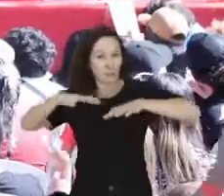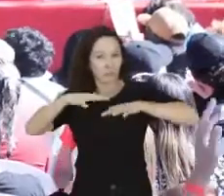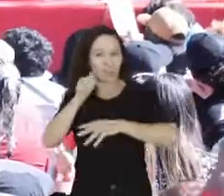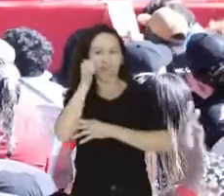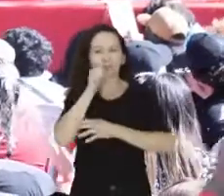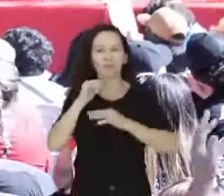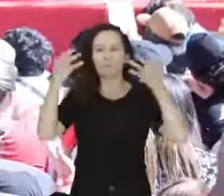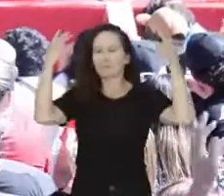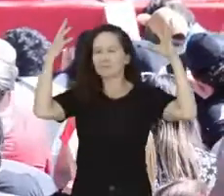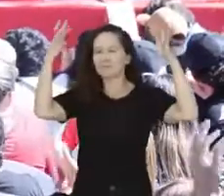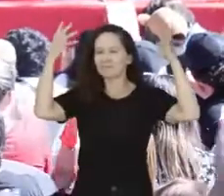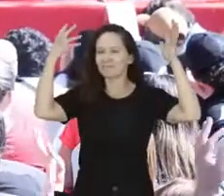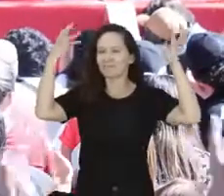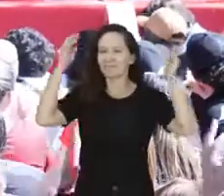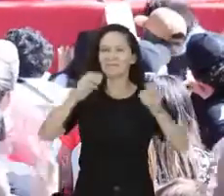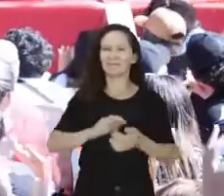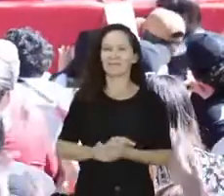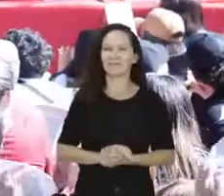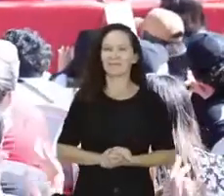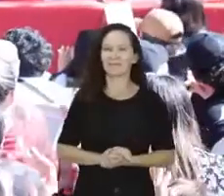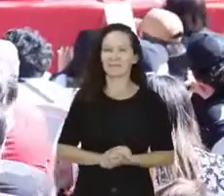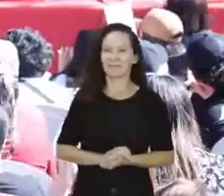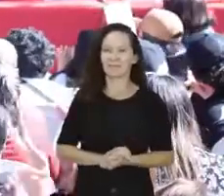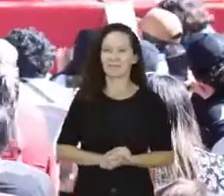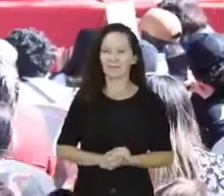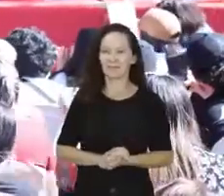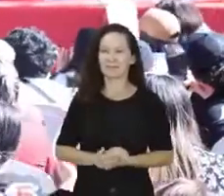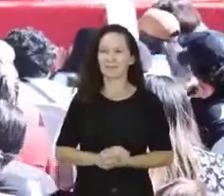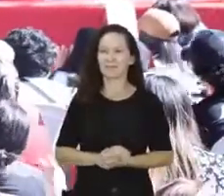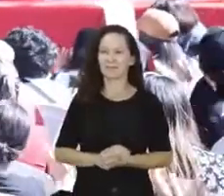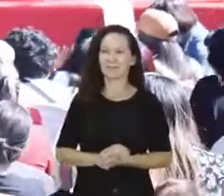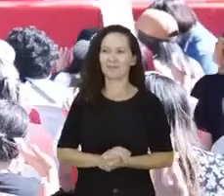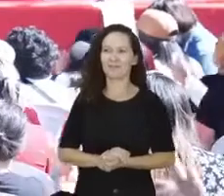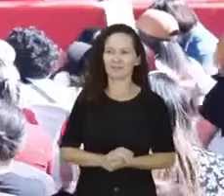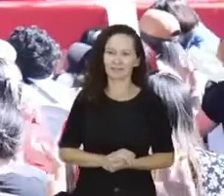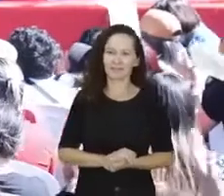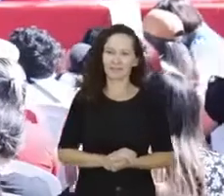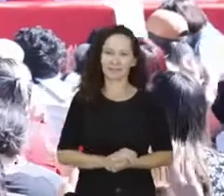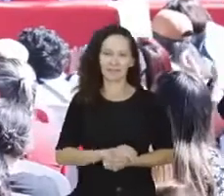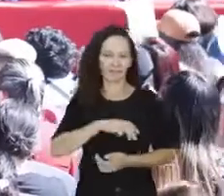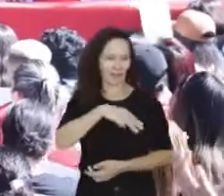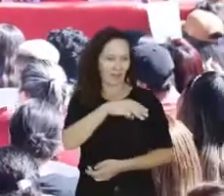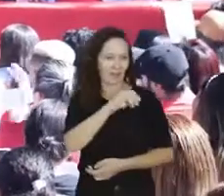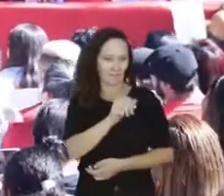Palmas!